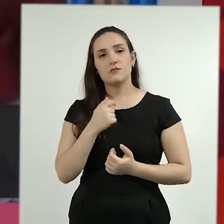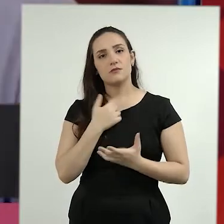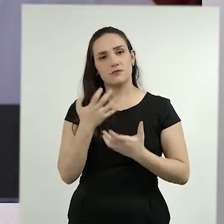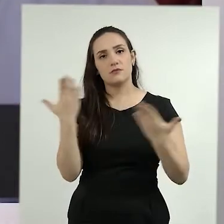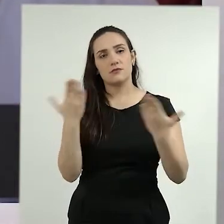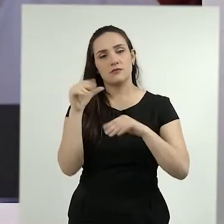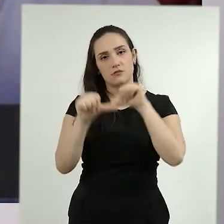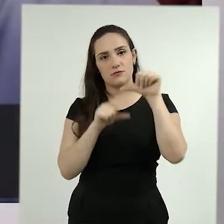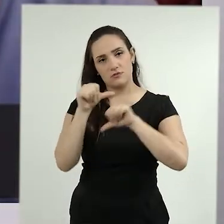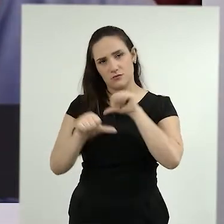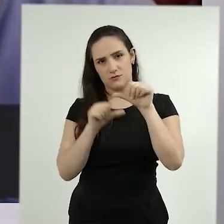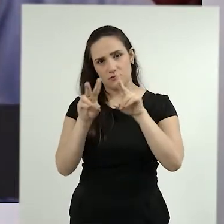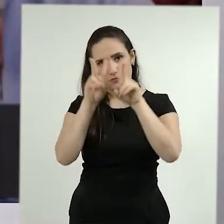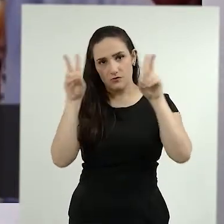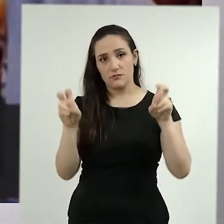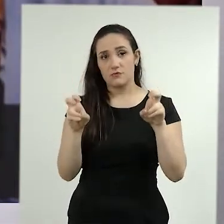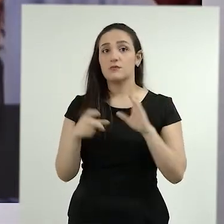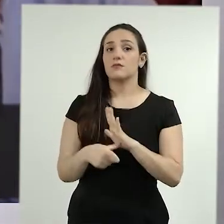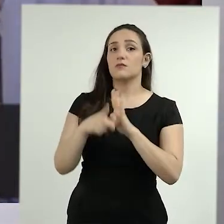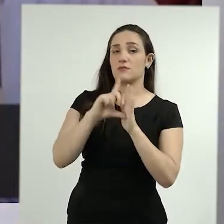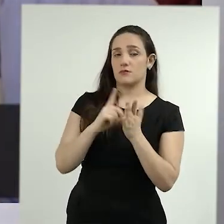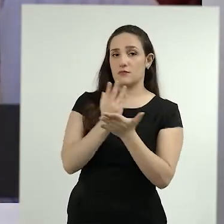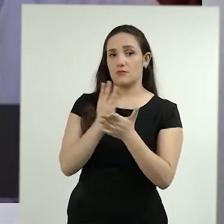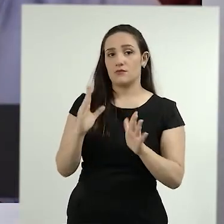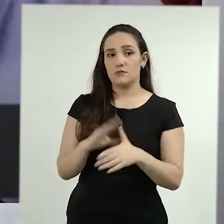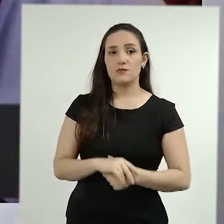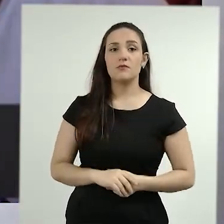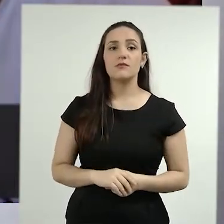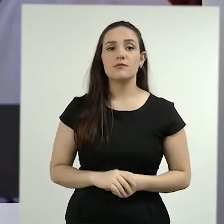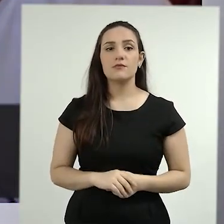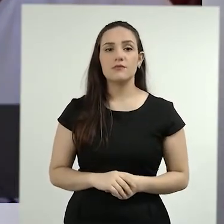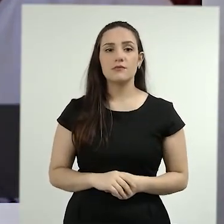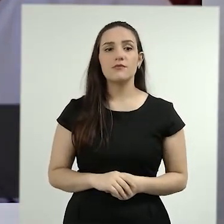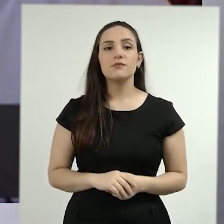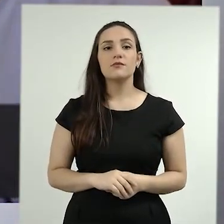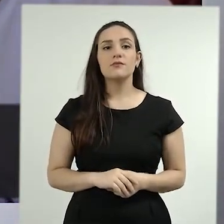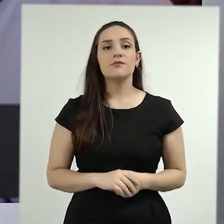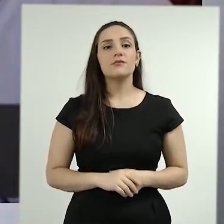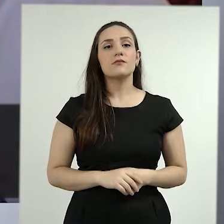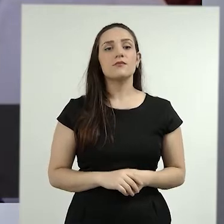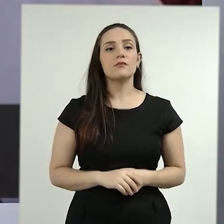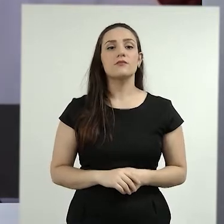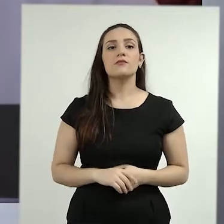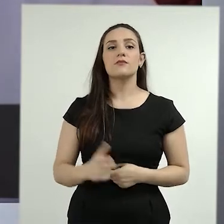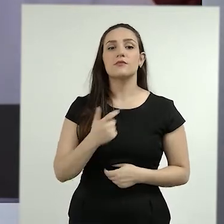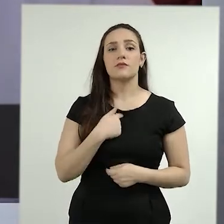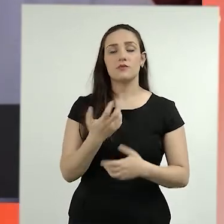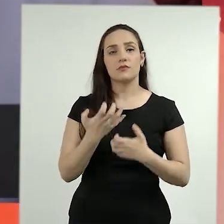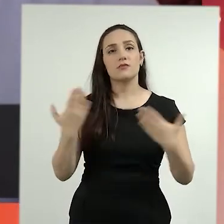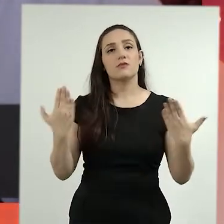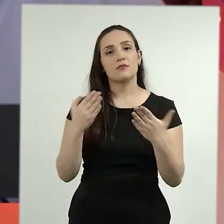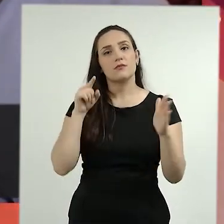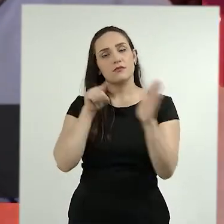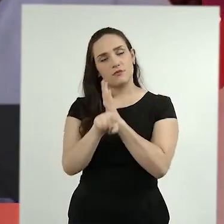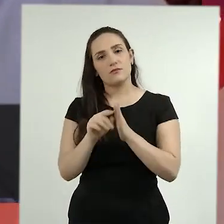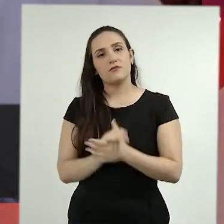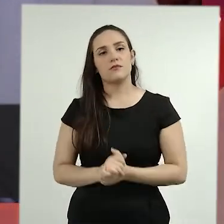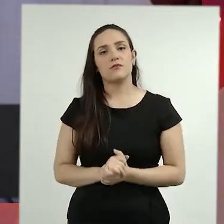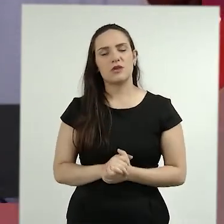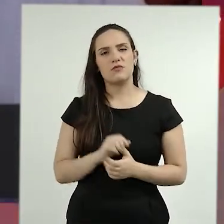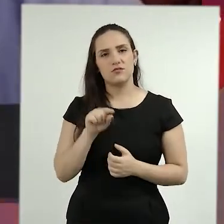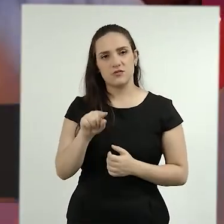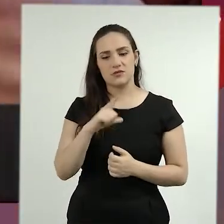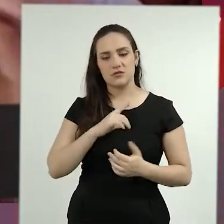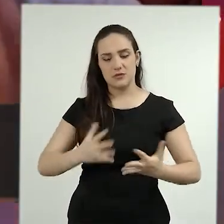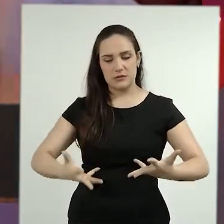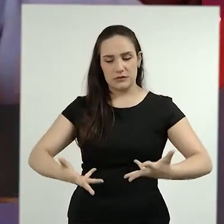Danilo, mudando agora um pouquinho de assunto, antes da gente finalizar aqui o bate-papo, eu queria perguntar para você a respeito, já